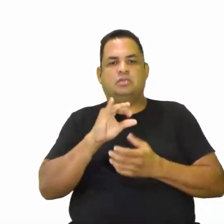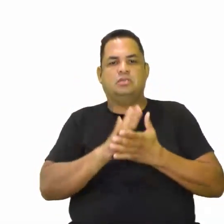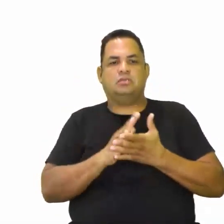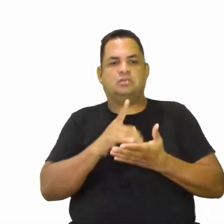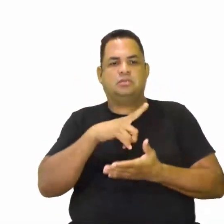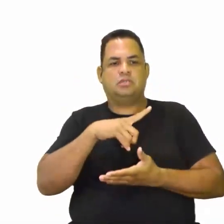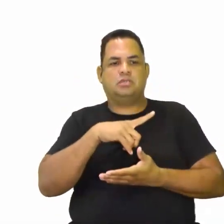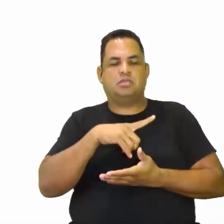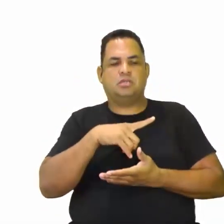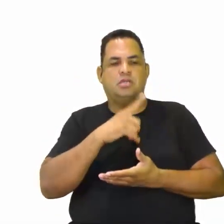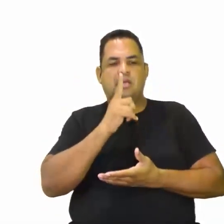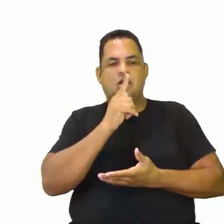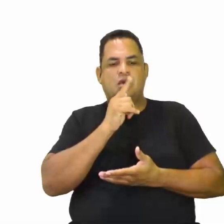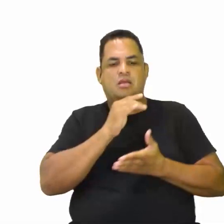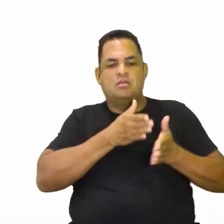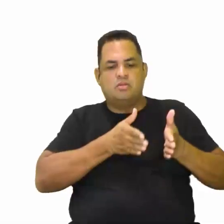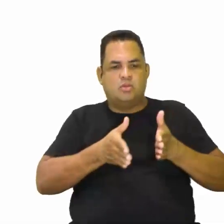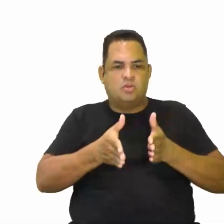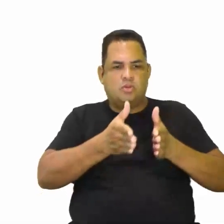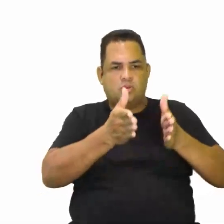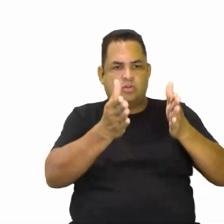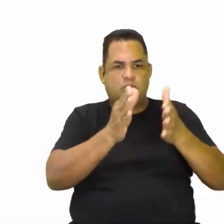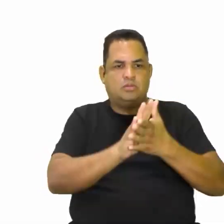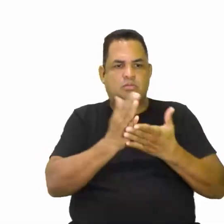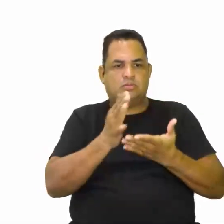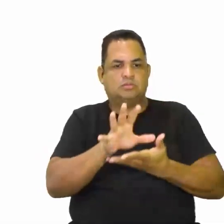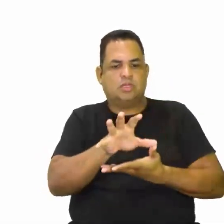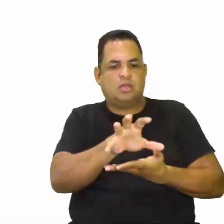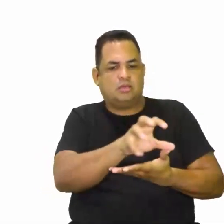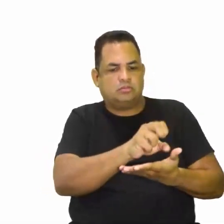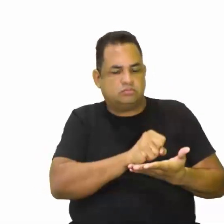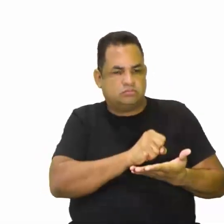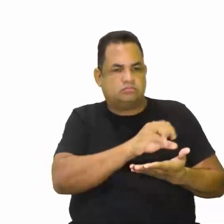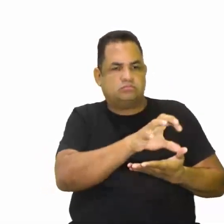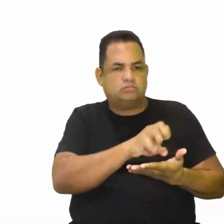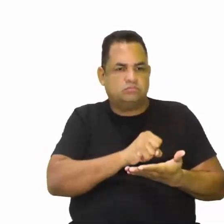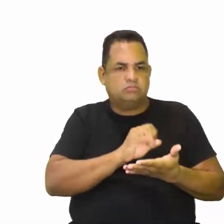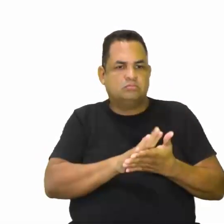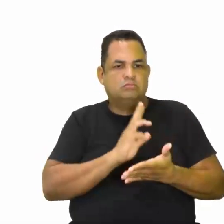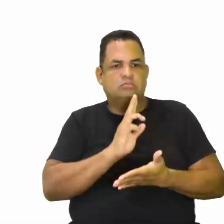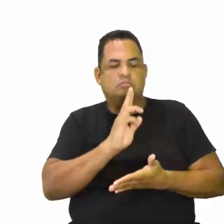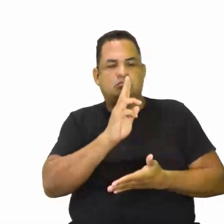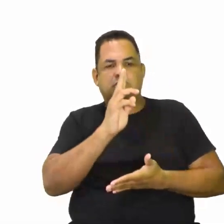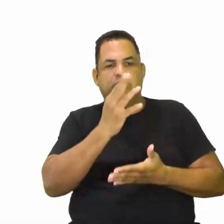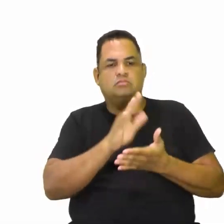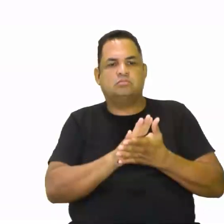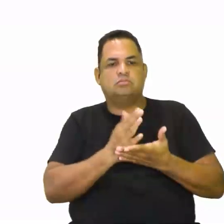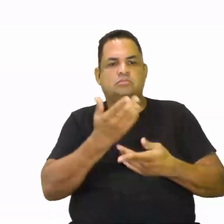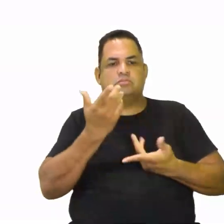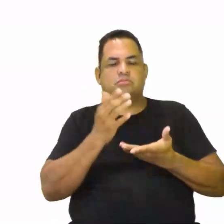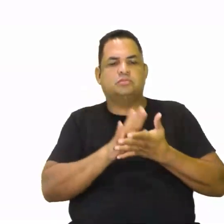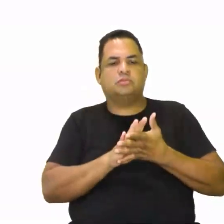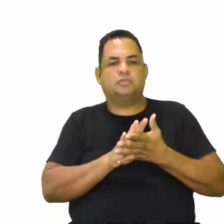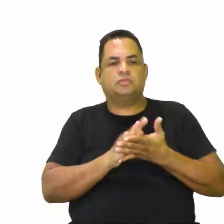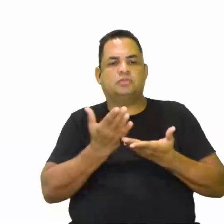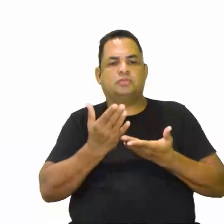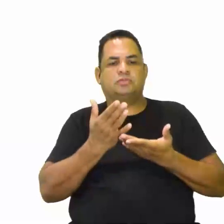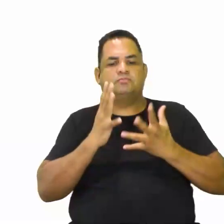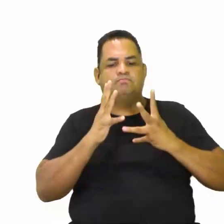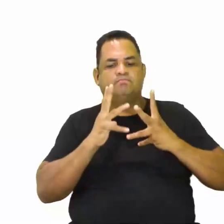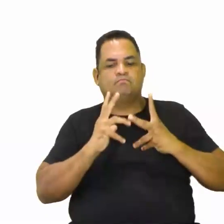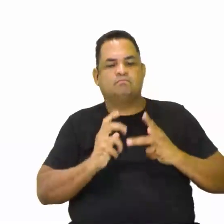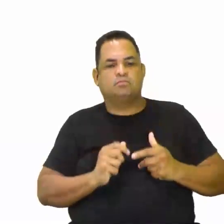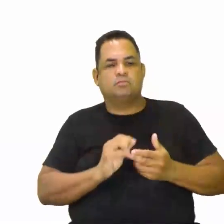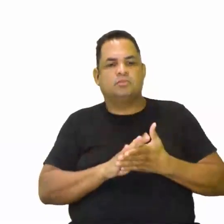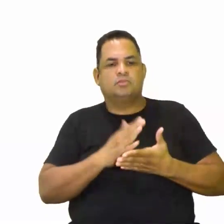água do rio, que é aquela captada e vai passar por um processo de tratamento químico, onde nós vamos